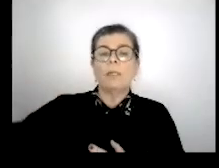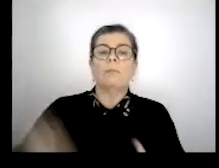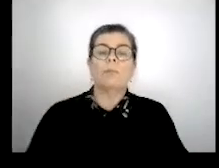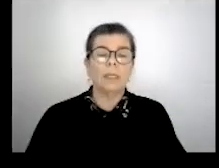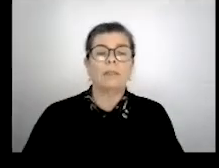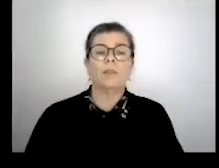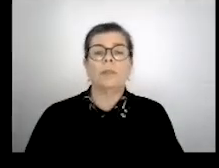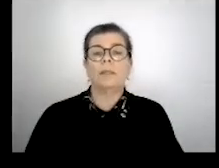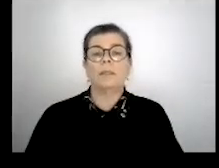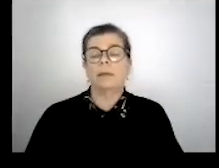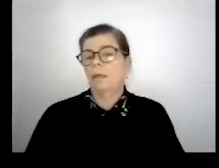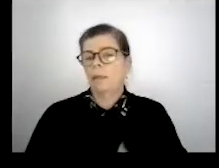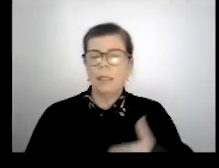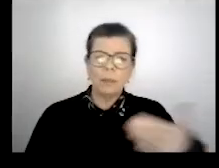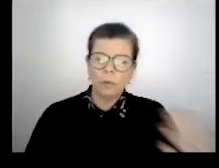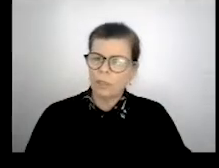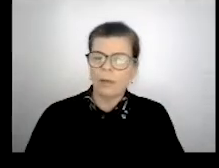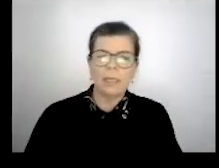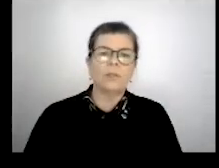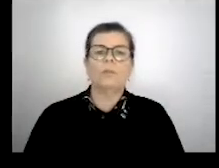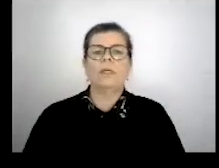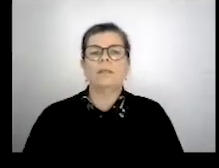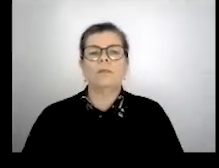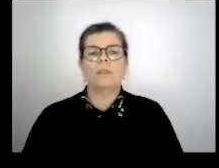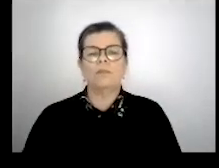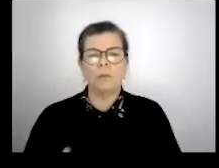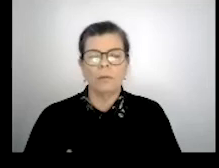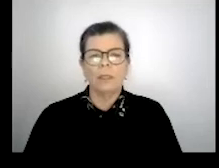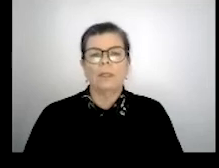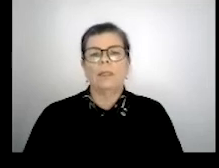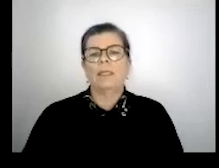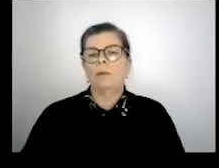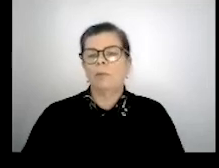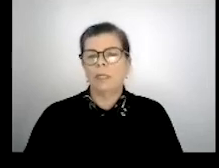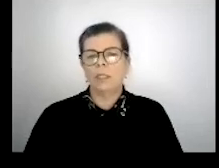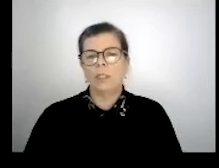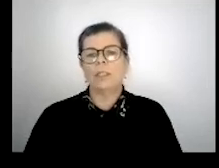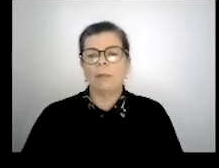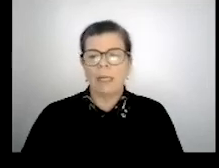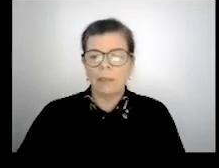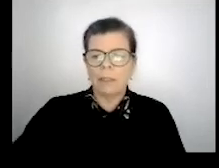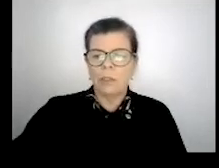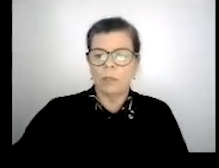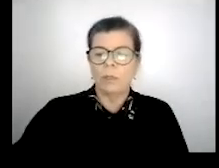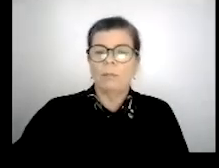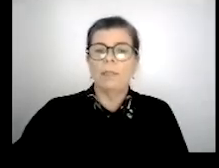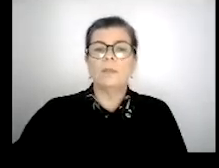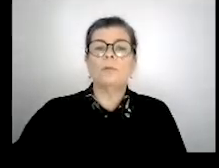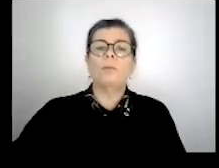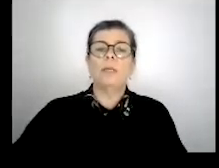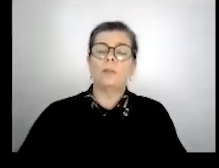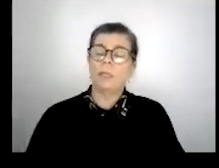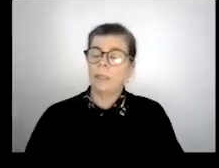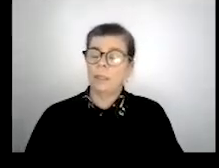não chegou lá na ponta que eles tinham que descer. E entre outras falhas de comunicação que se viu, né? Então, é importante a gente trabalhar bastante isso. Mas